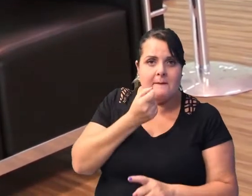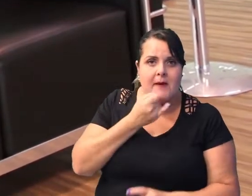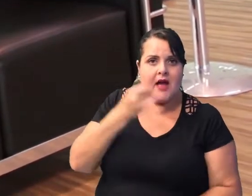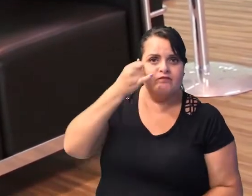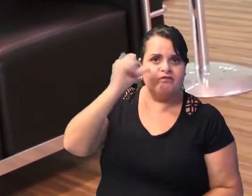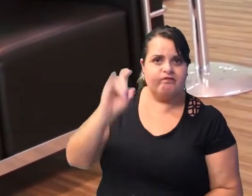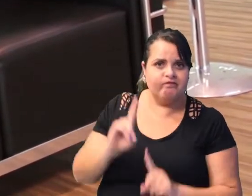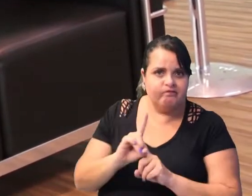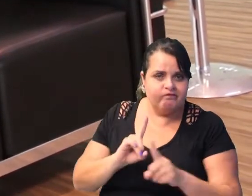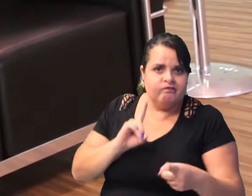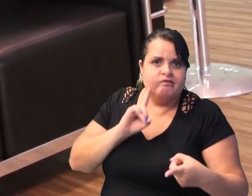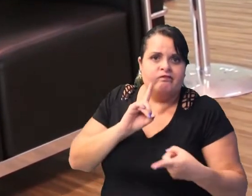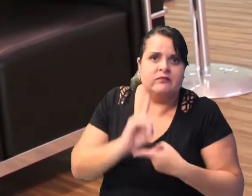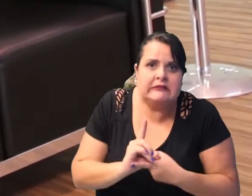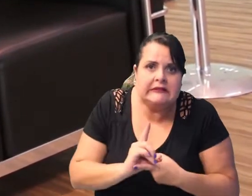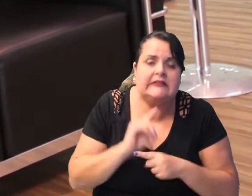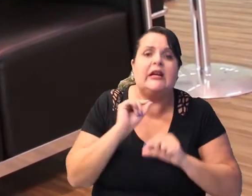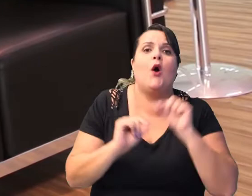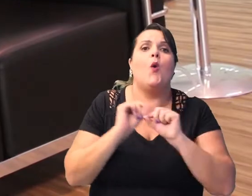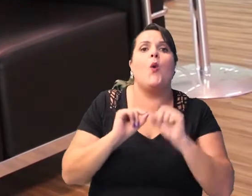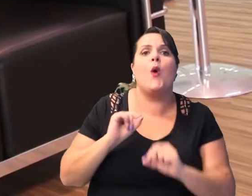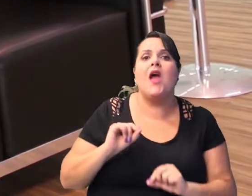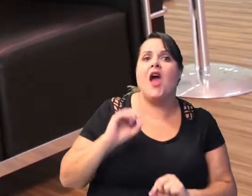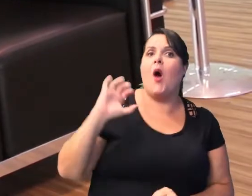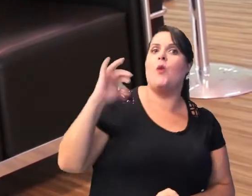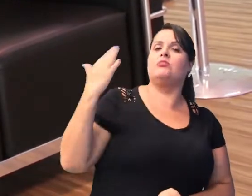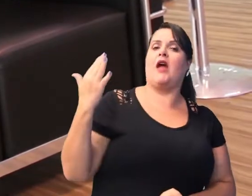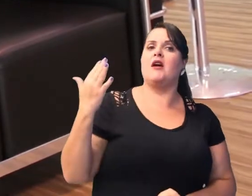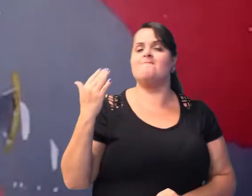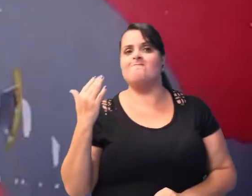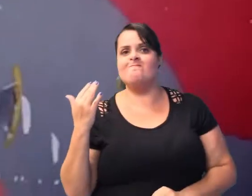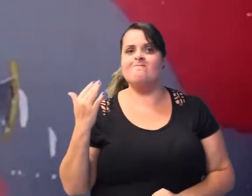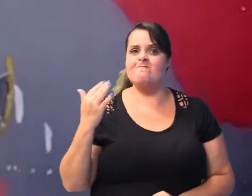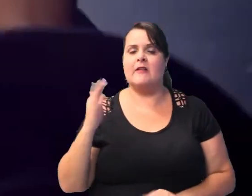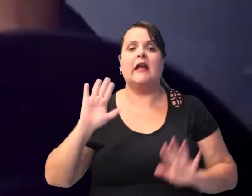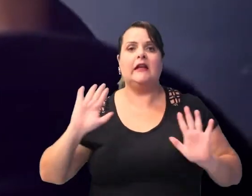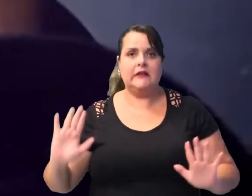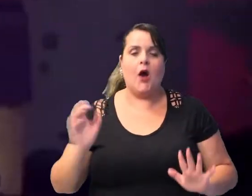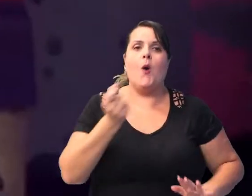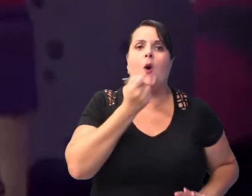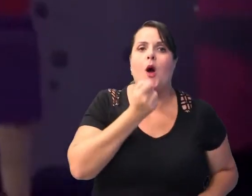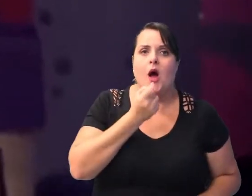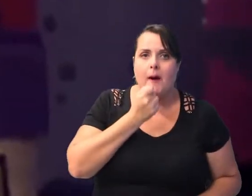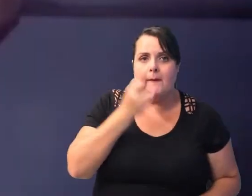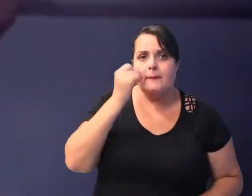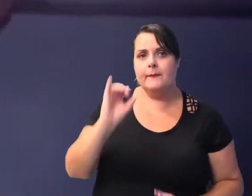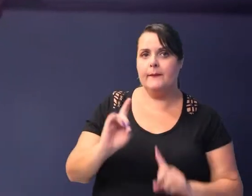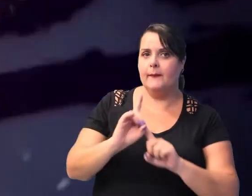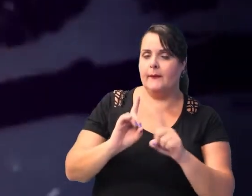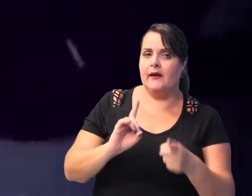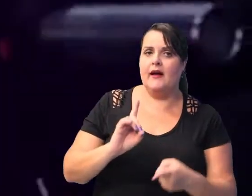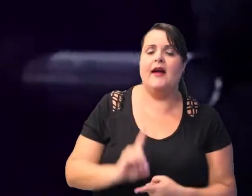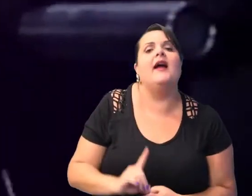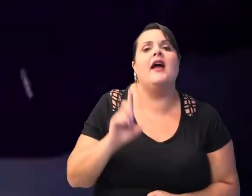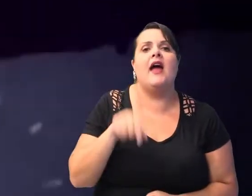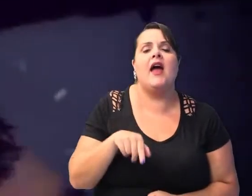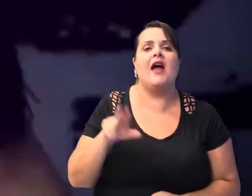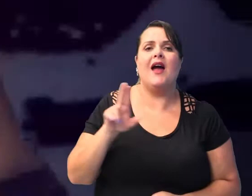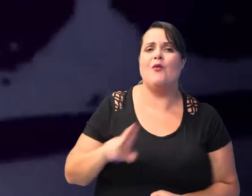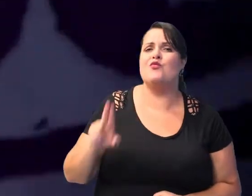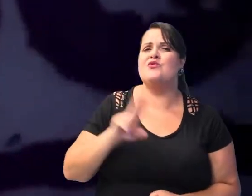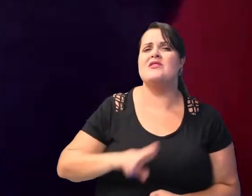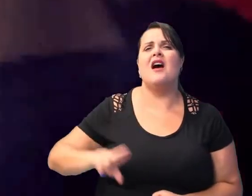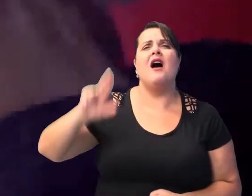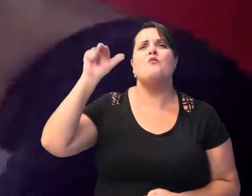né o touro anticoncepcional atrapalha ajuda que acontece bom para entendimento anticoncepcional é uma medicação